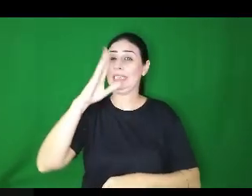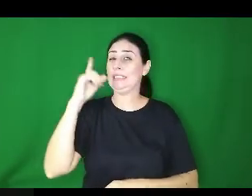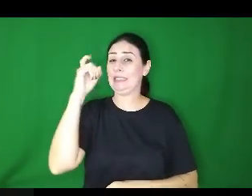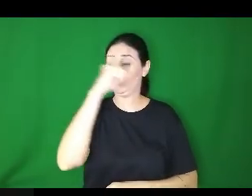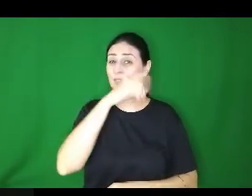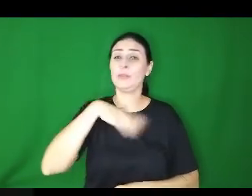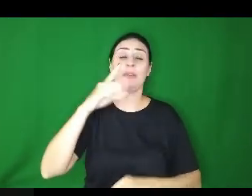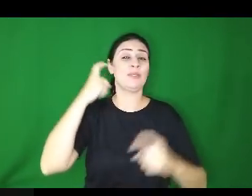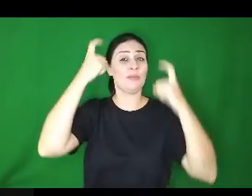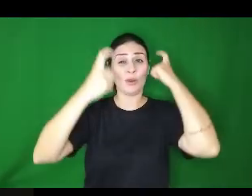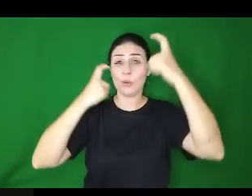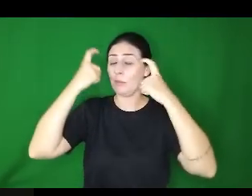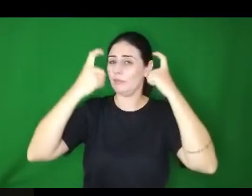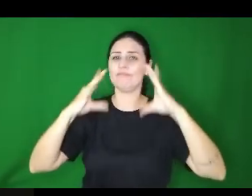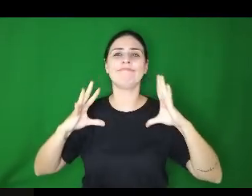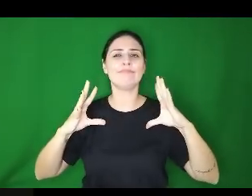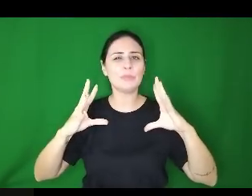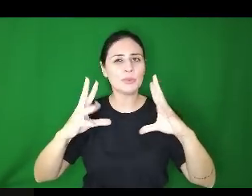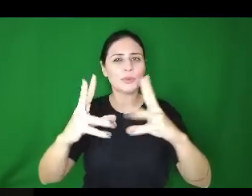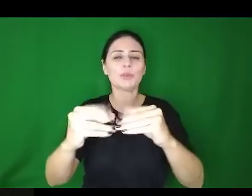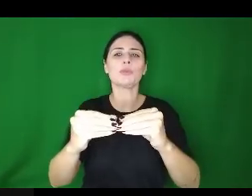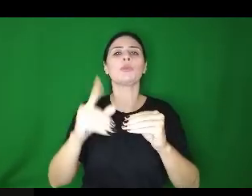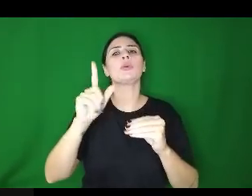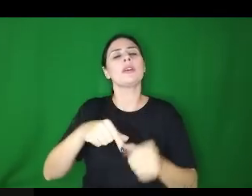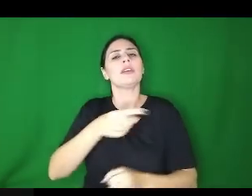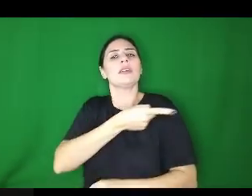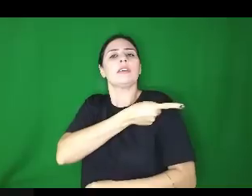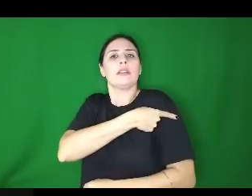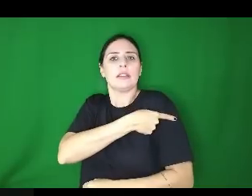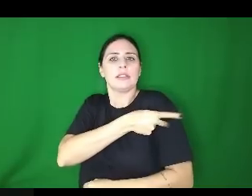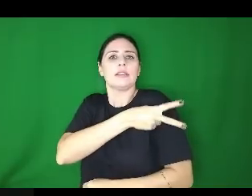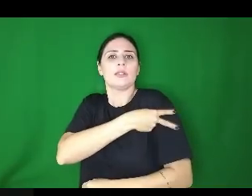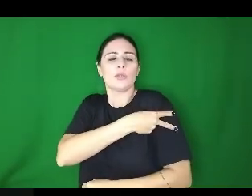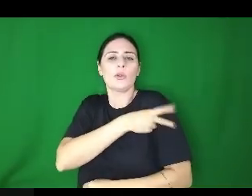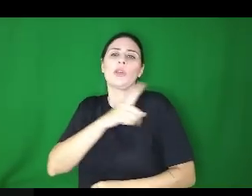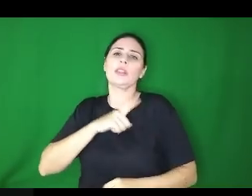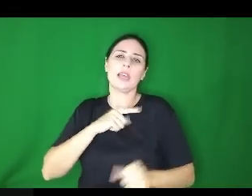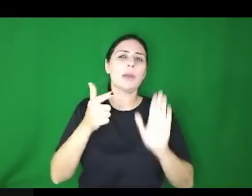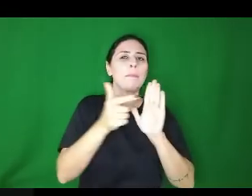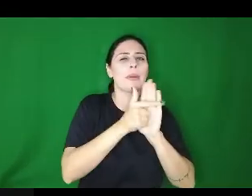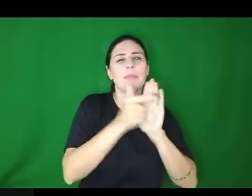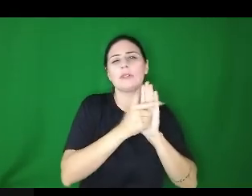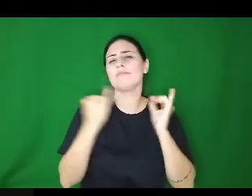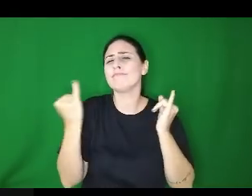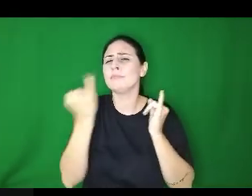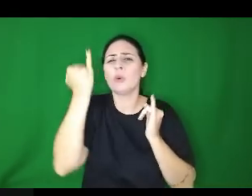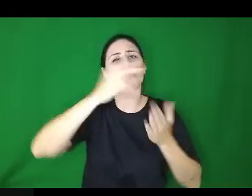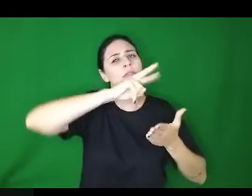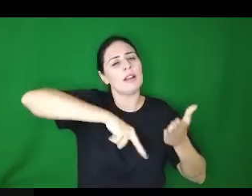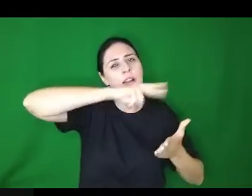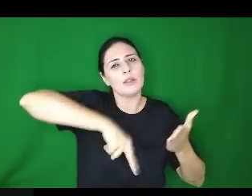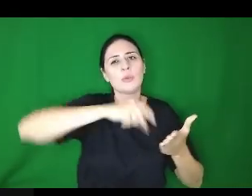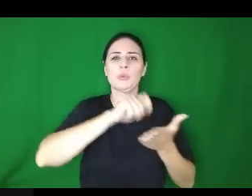currículo num contínuo, né? E aí ver quais que terá outros momentos sem